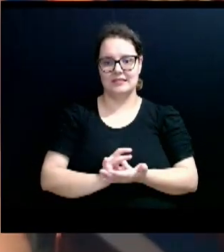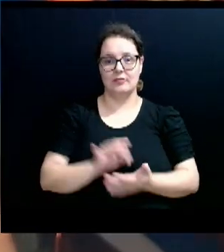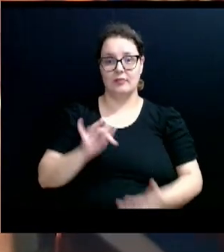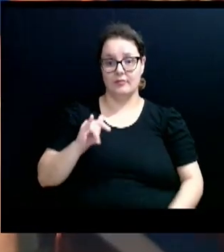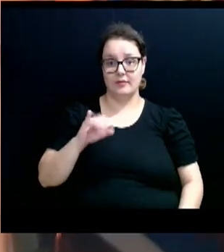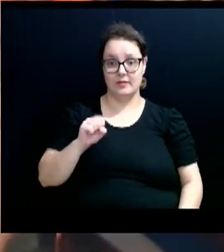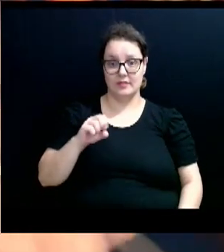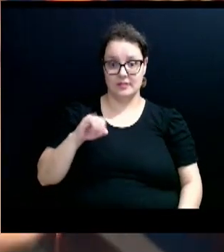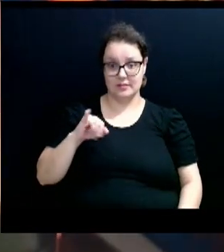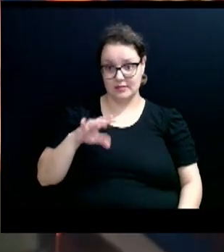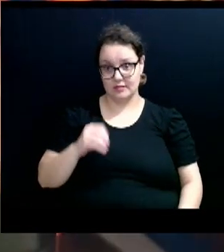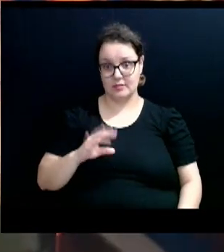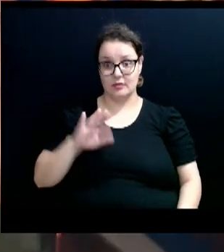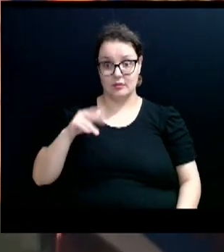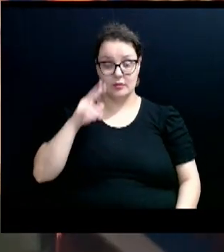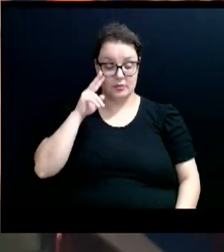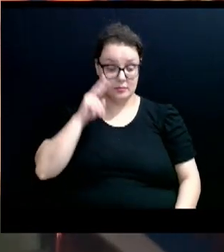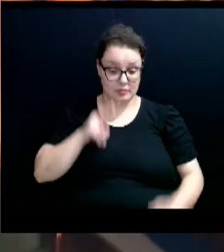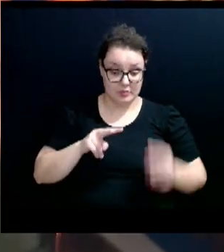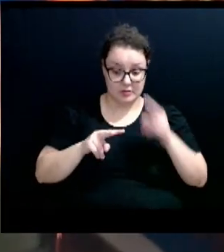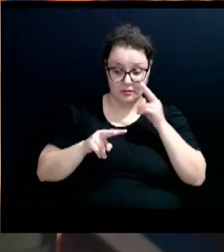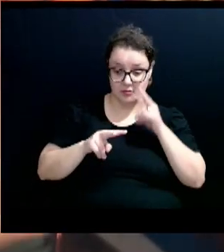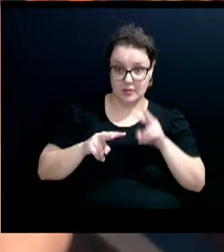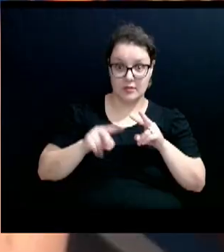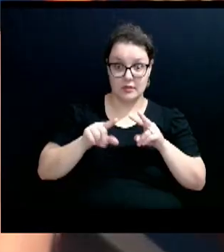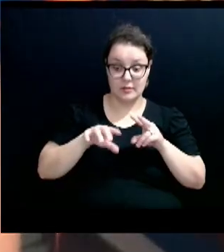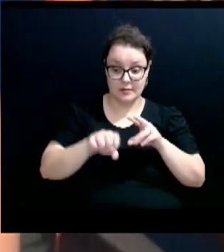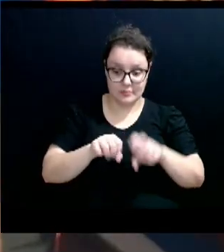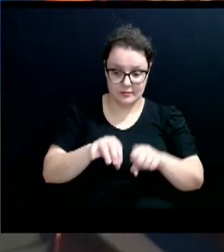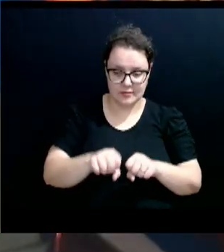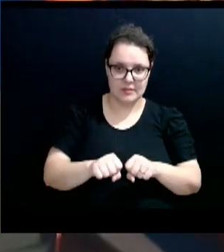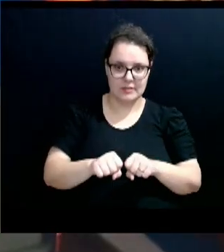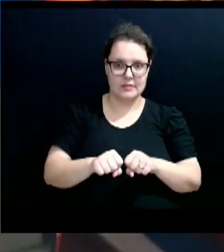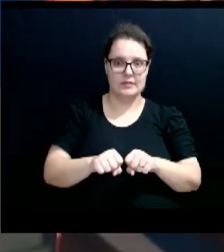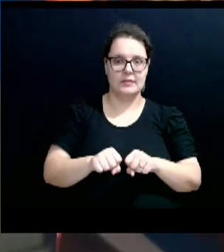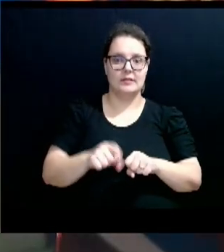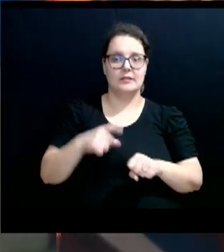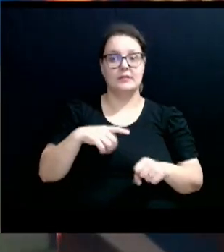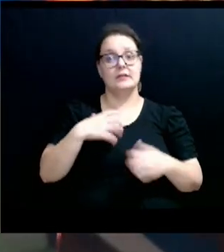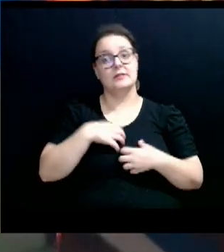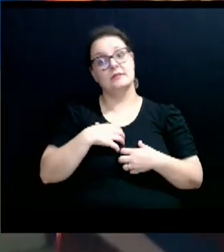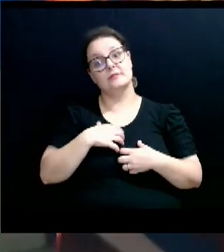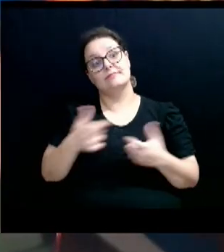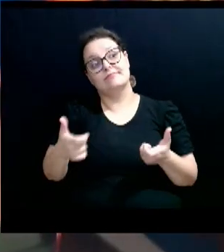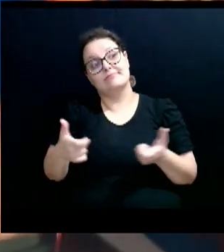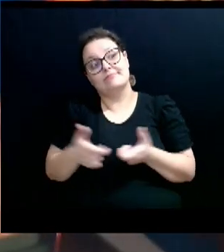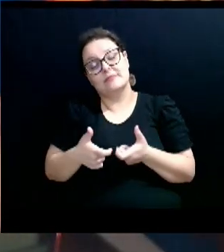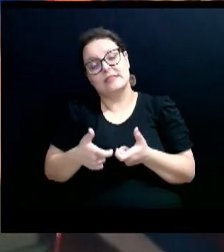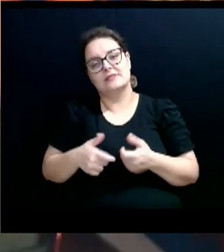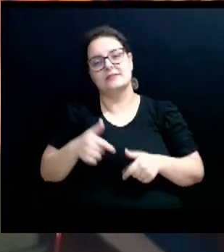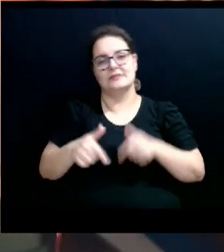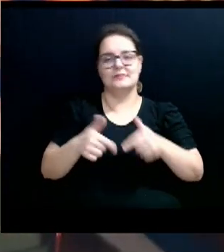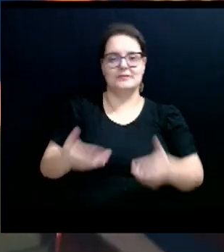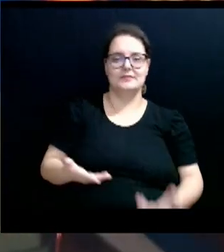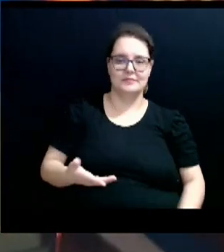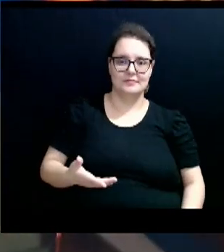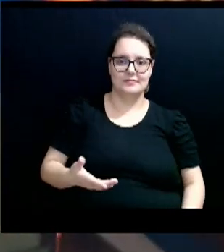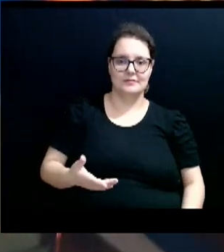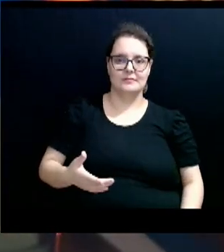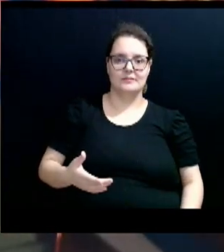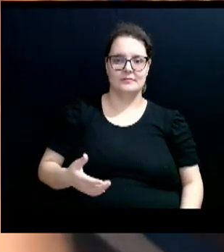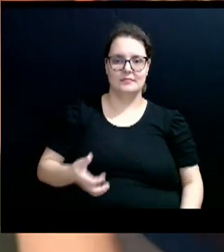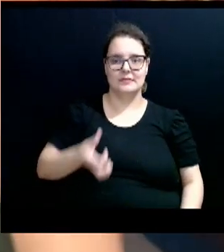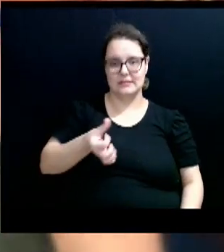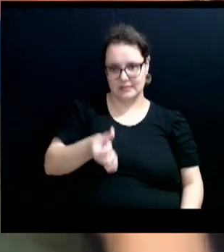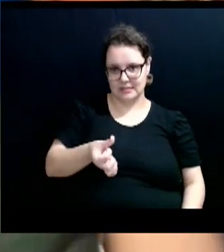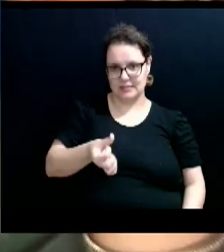nossos olhos, quando a gente não pega, a gente tem um sentido a menos trabalhando ali. Nós temos cinco, seis sentidos, né?